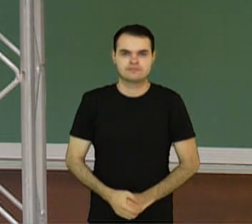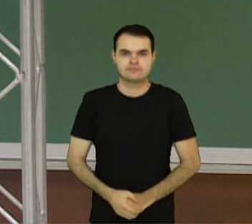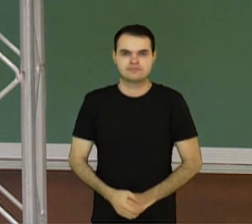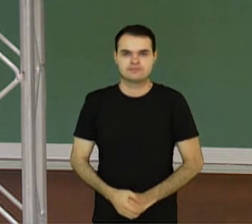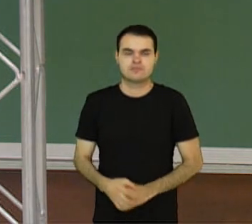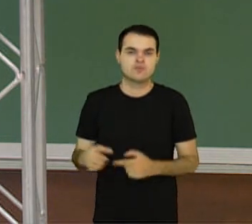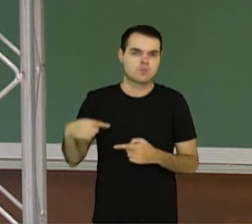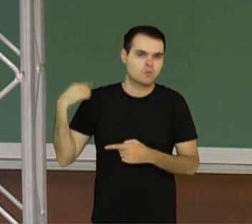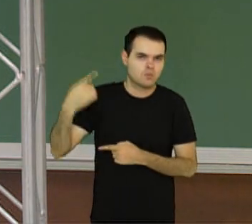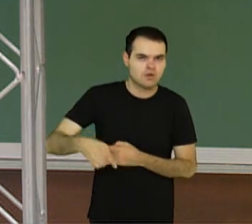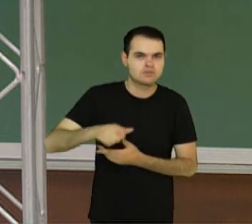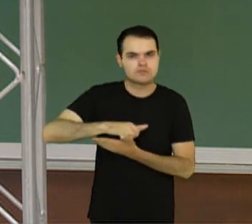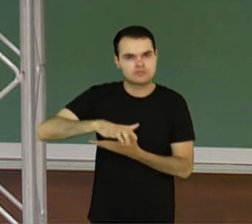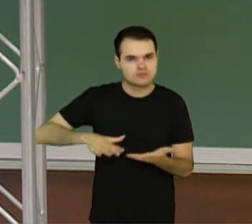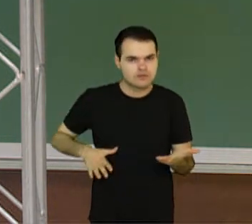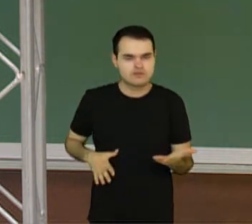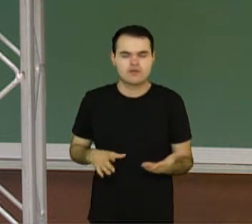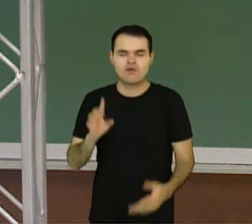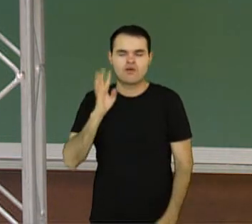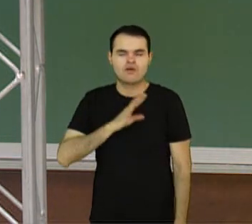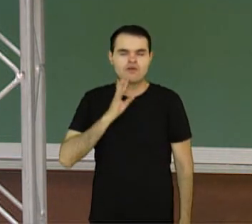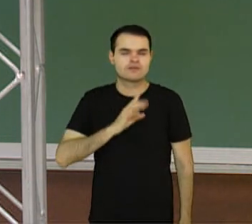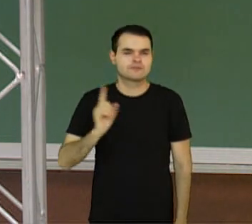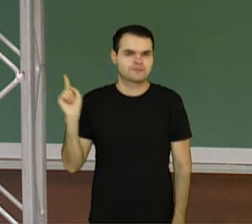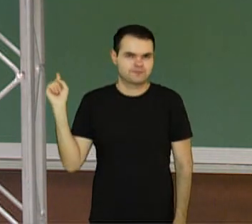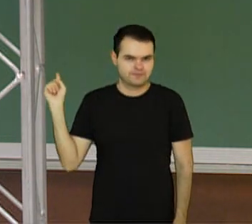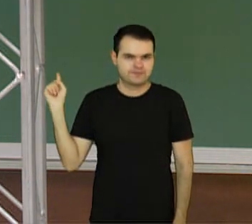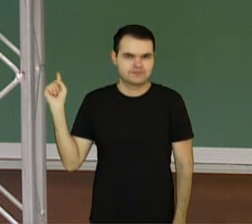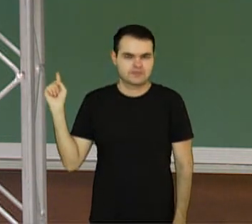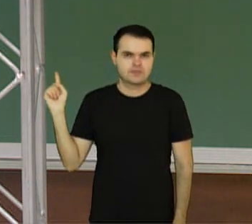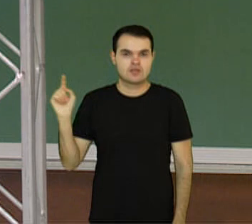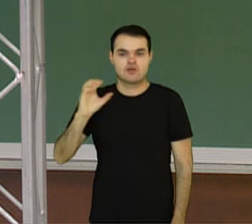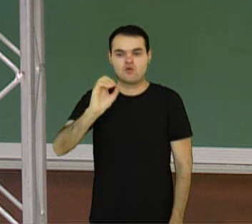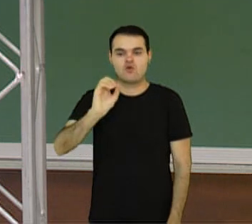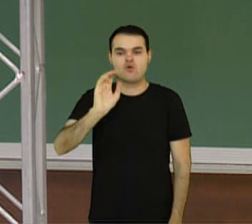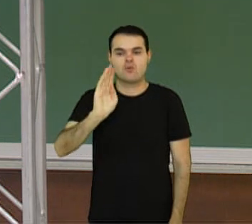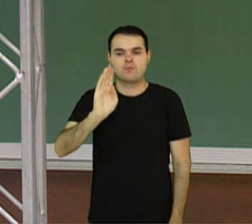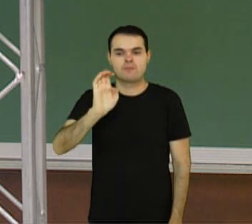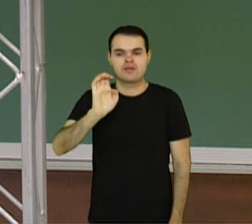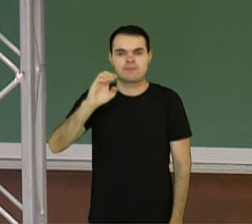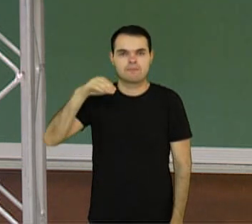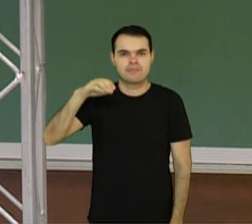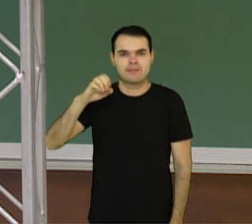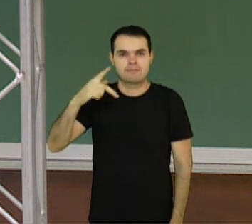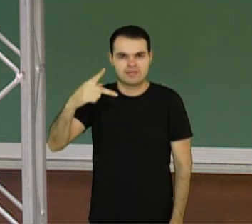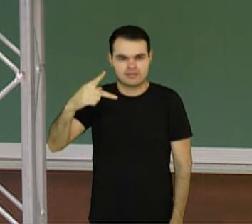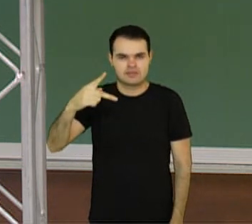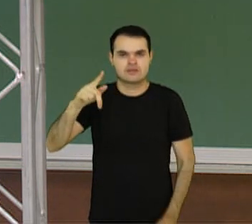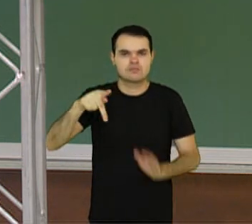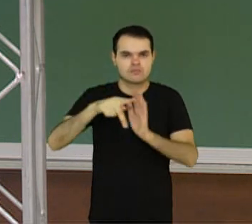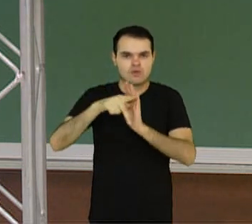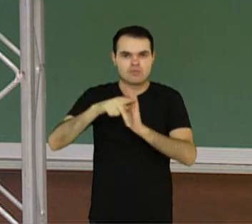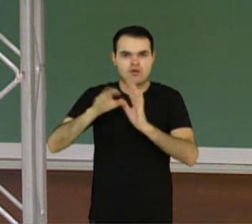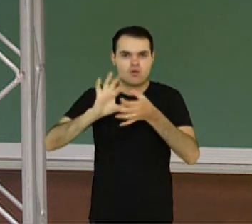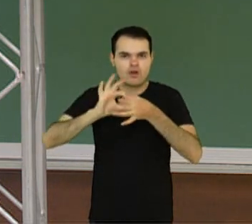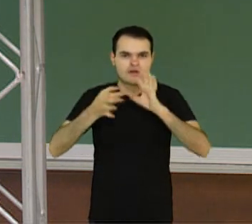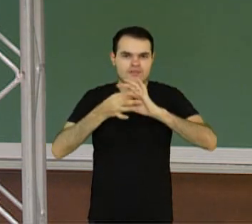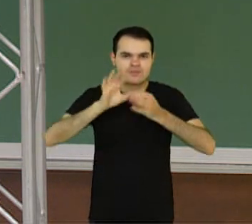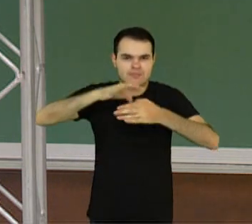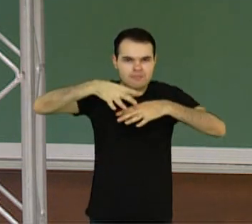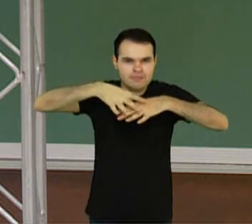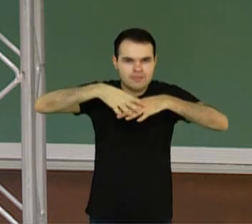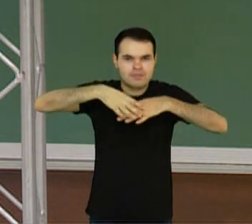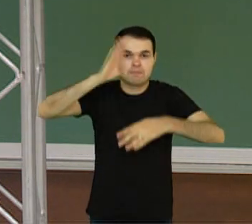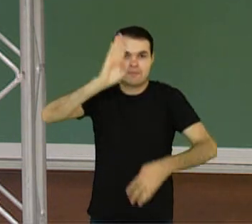o próximo exercício, olha que legal, é um exercício da OBMEP. Você sabe o que é a OBMEP? São as